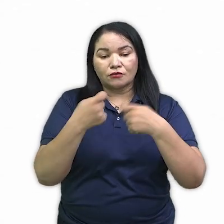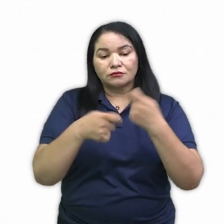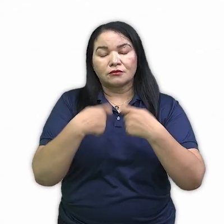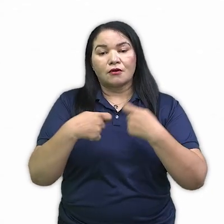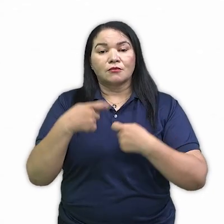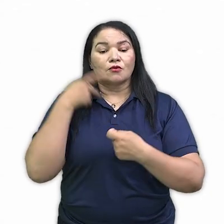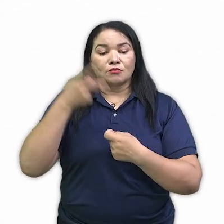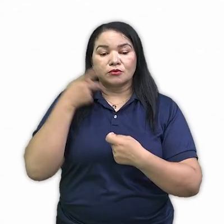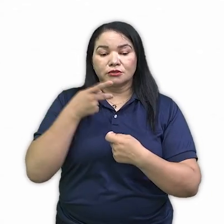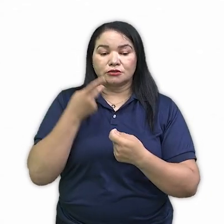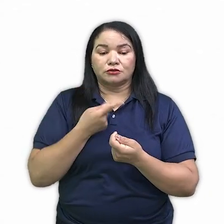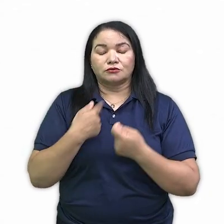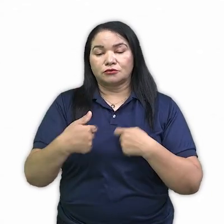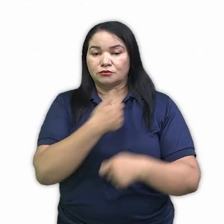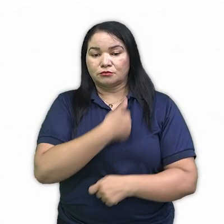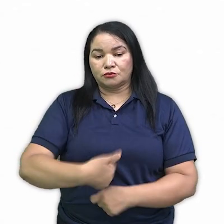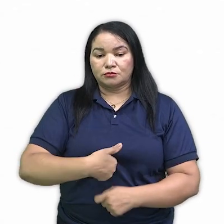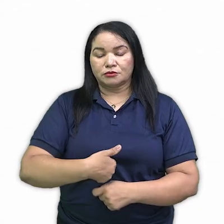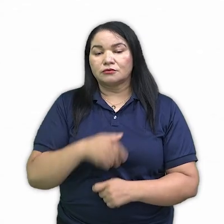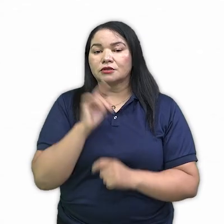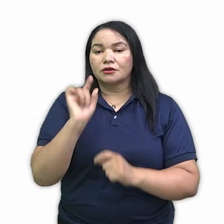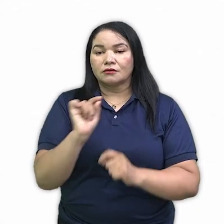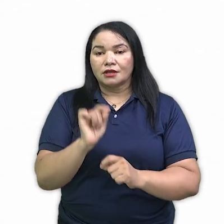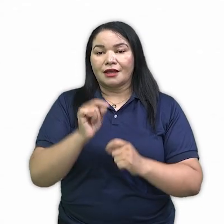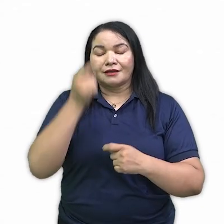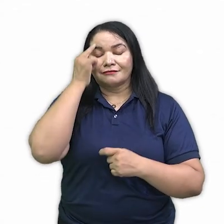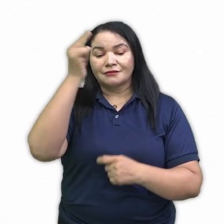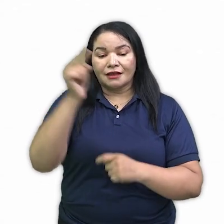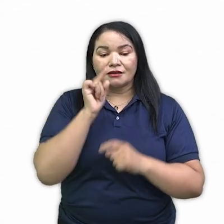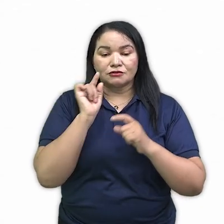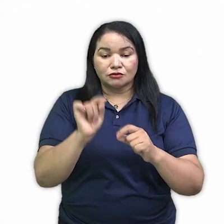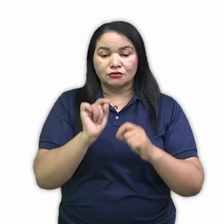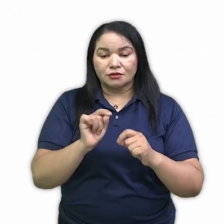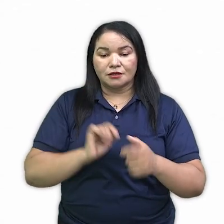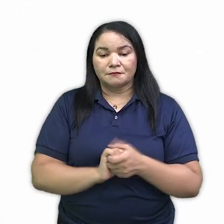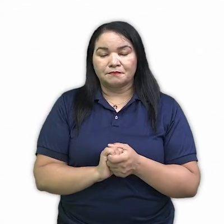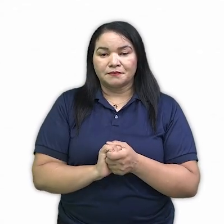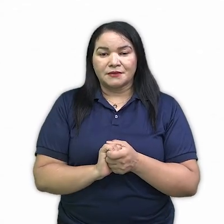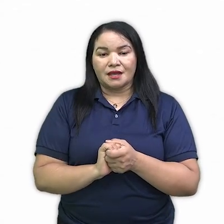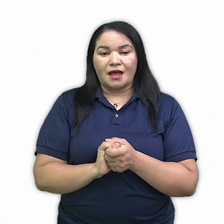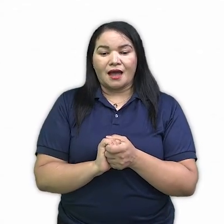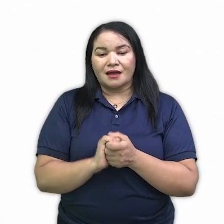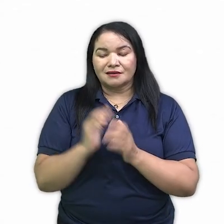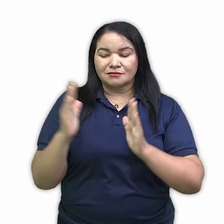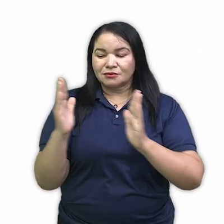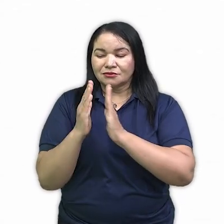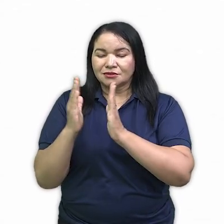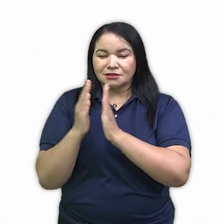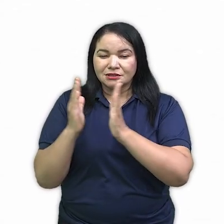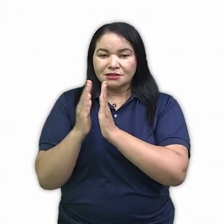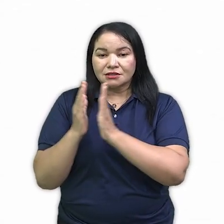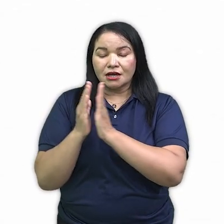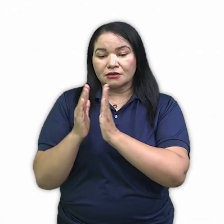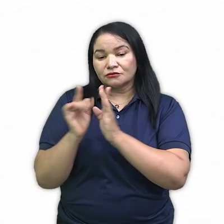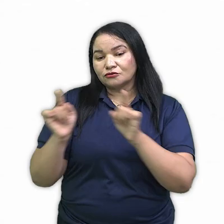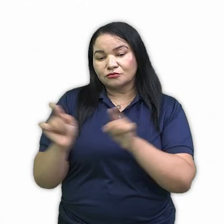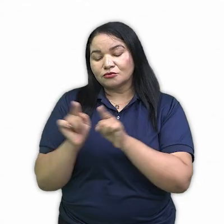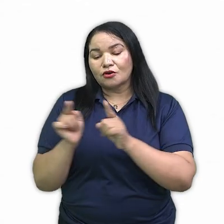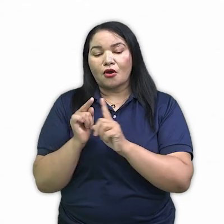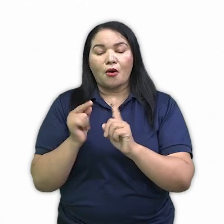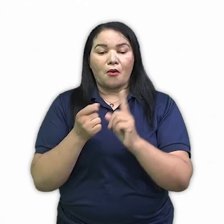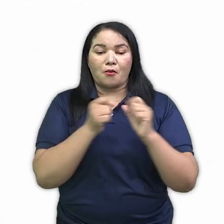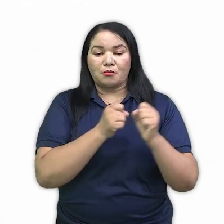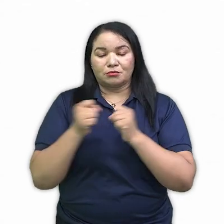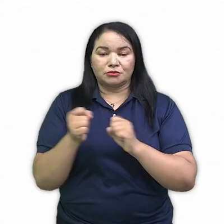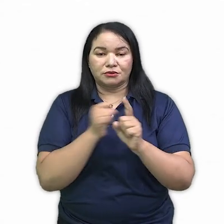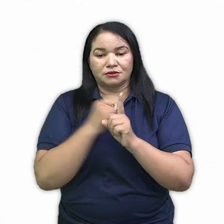poder público, que é o que vai trazer essa ideia de imprensando o poder social, tá?